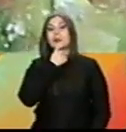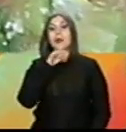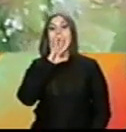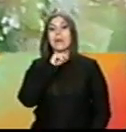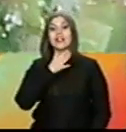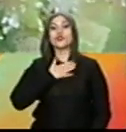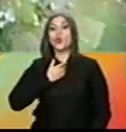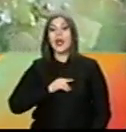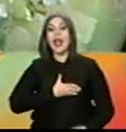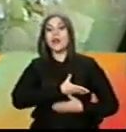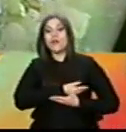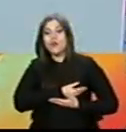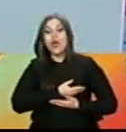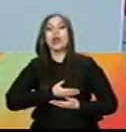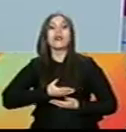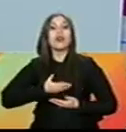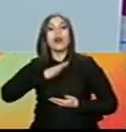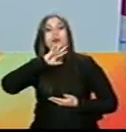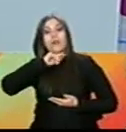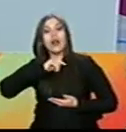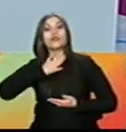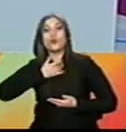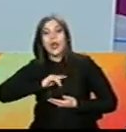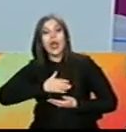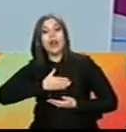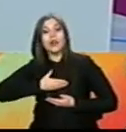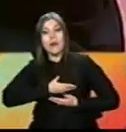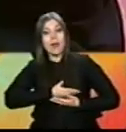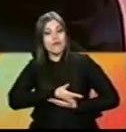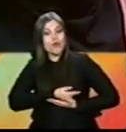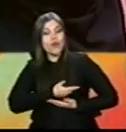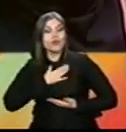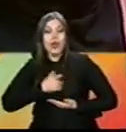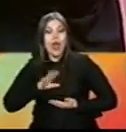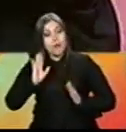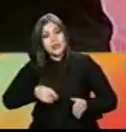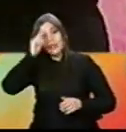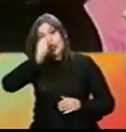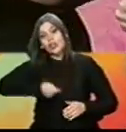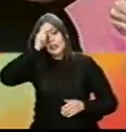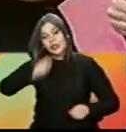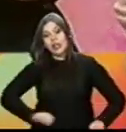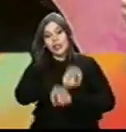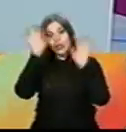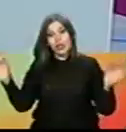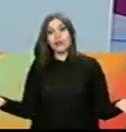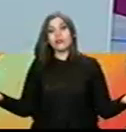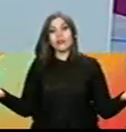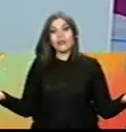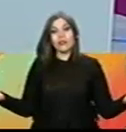não é? Sim. Mas também não é... Claro, temos que respeitar. Temos que respeitar as mães que não desejam fazer, não é?